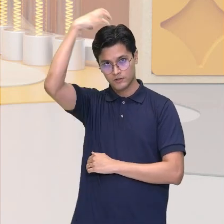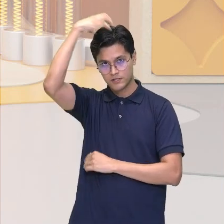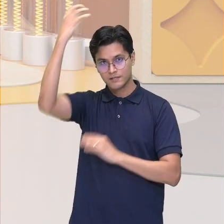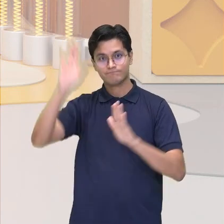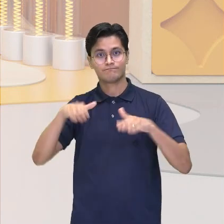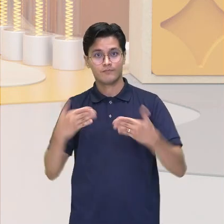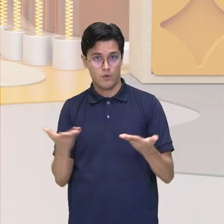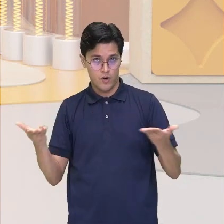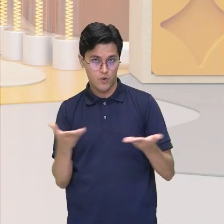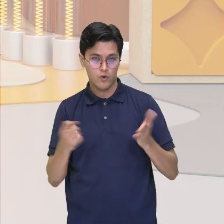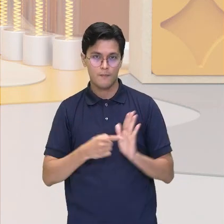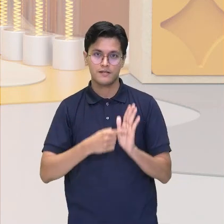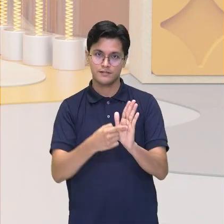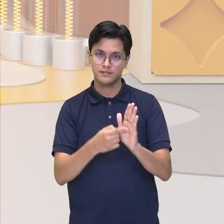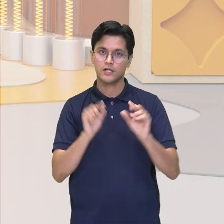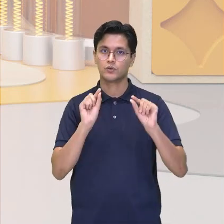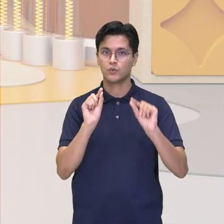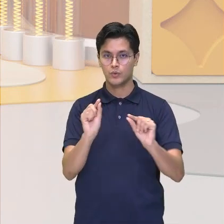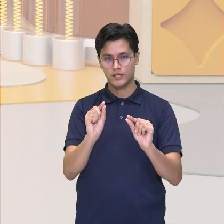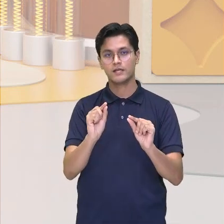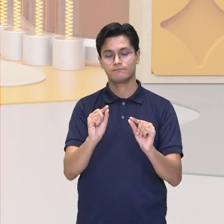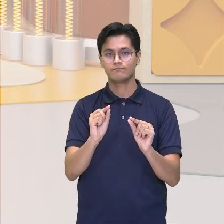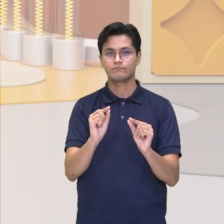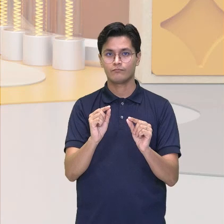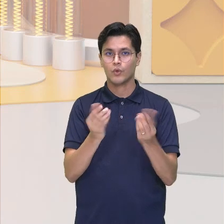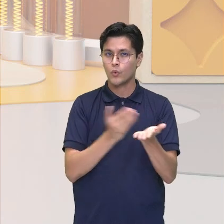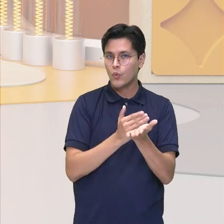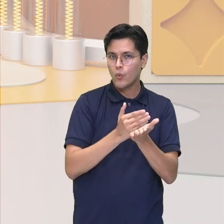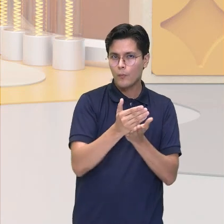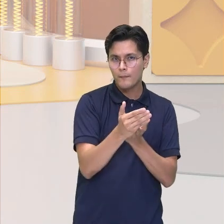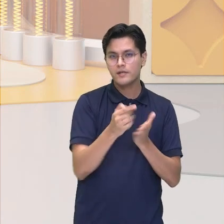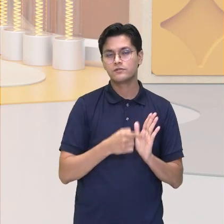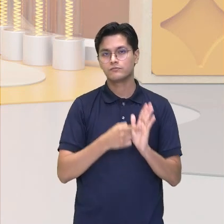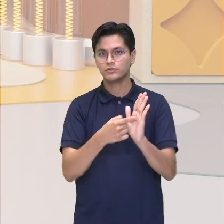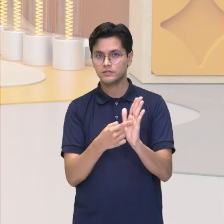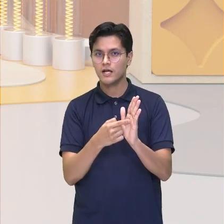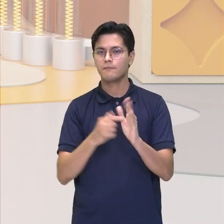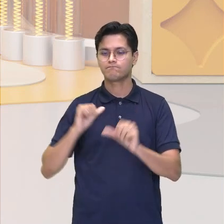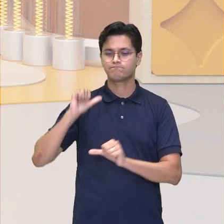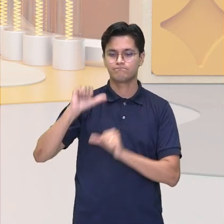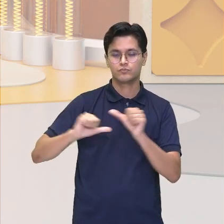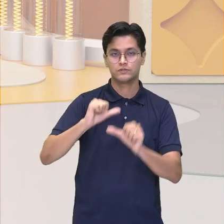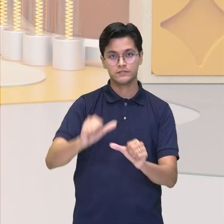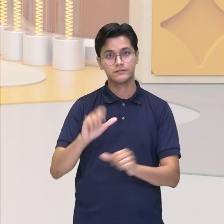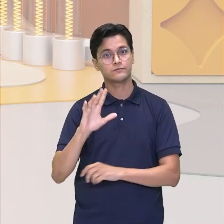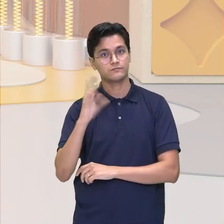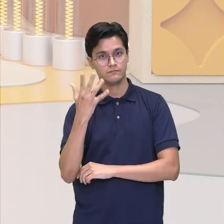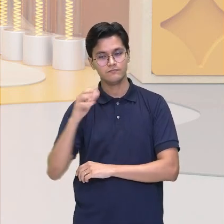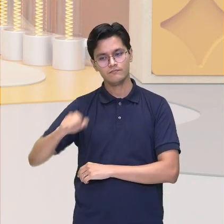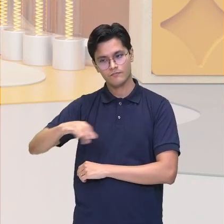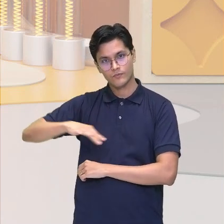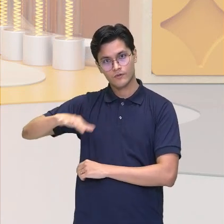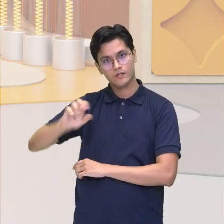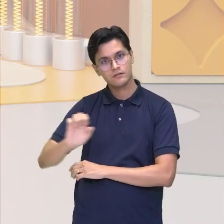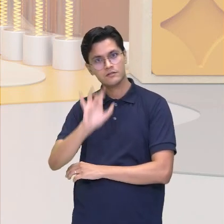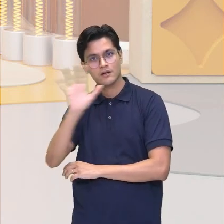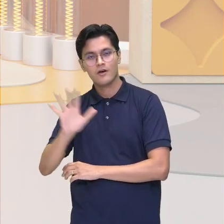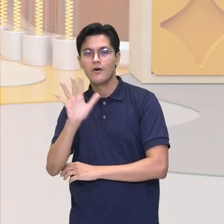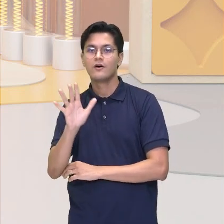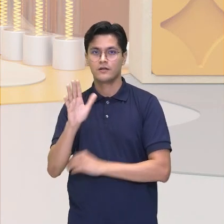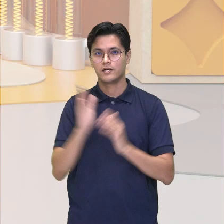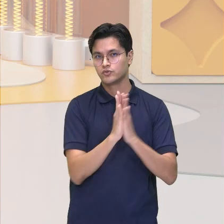de fundo, uma introdução a essas mudanças que estão ocorrendo na Europa para esse processo